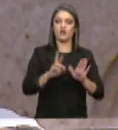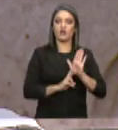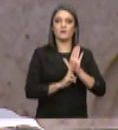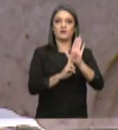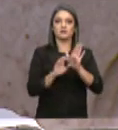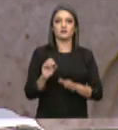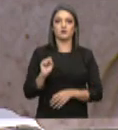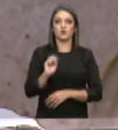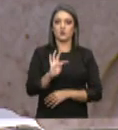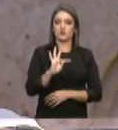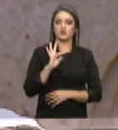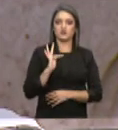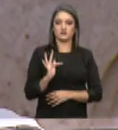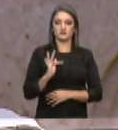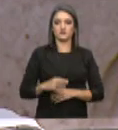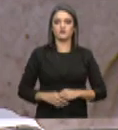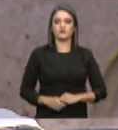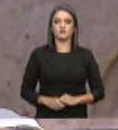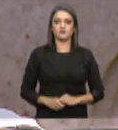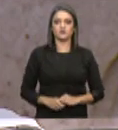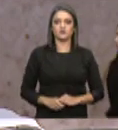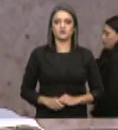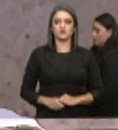do Supremo Tribunal Federal